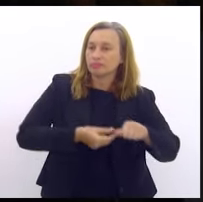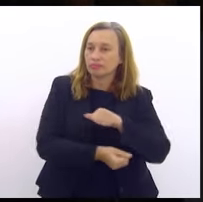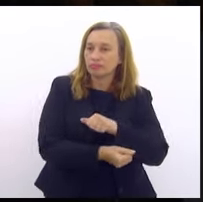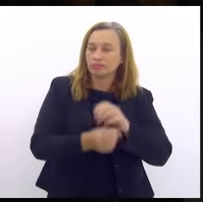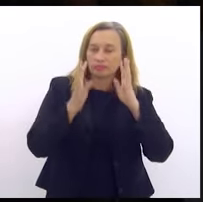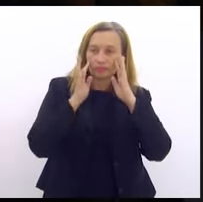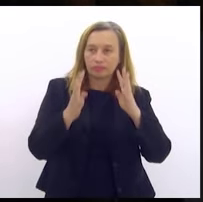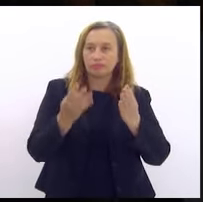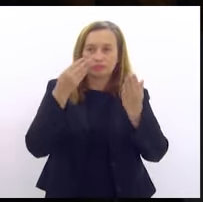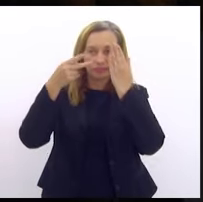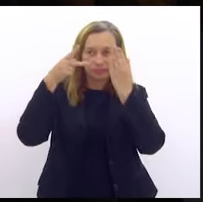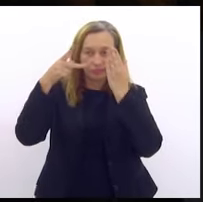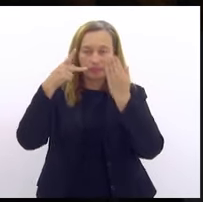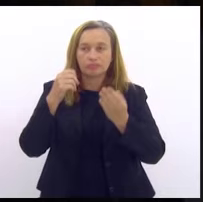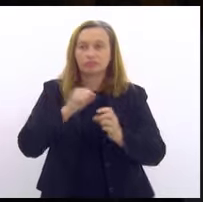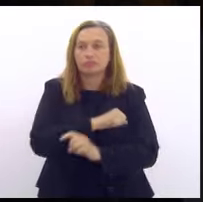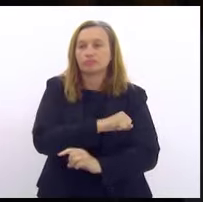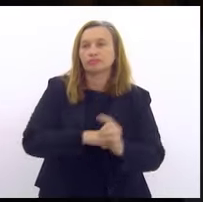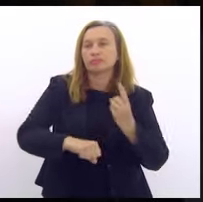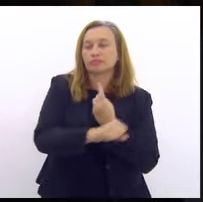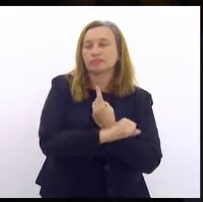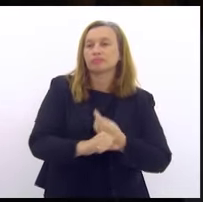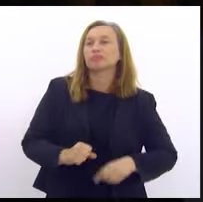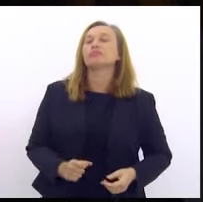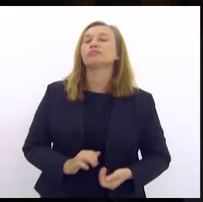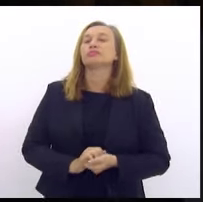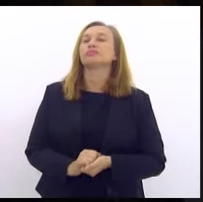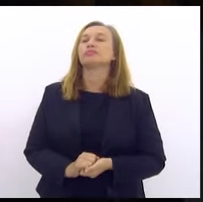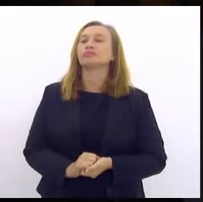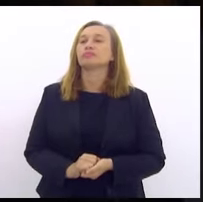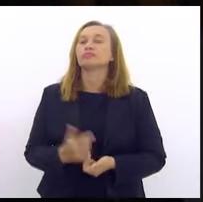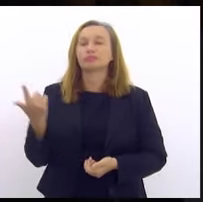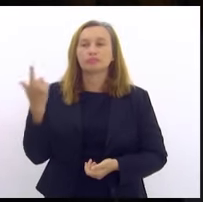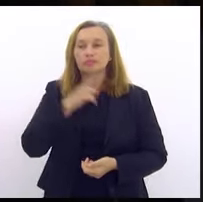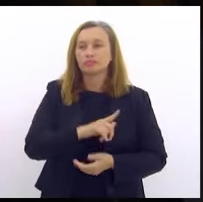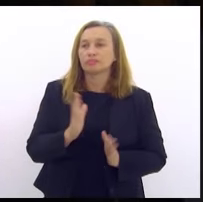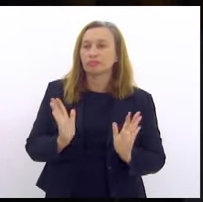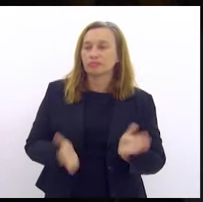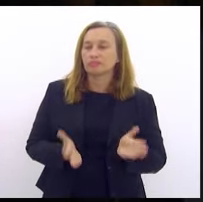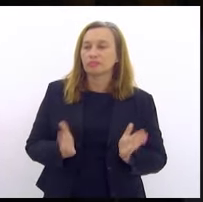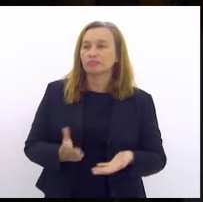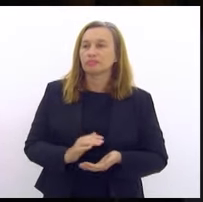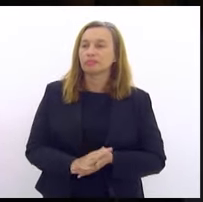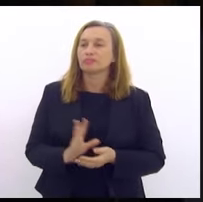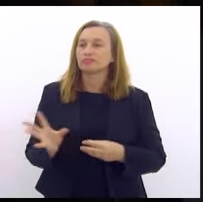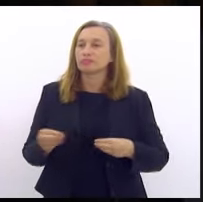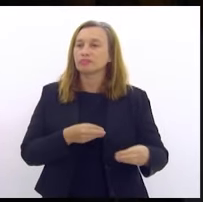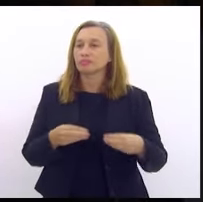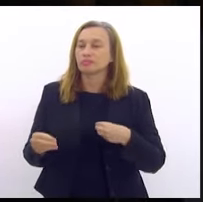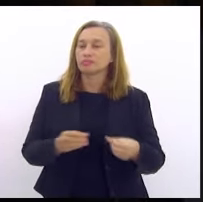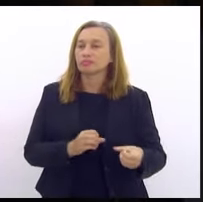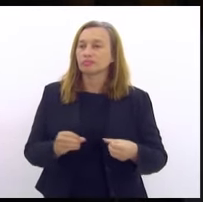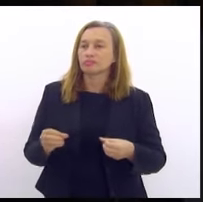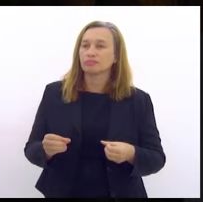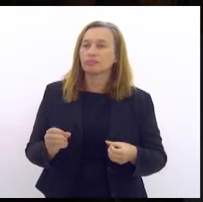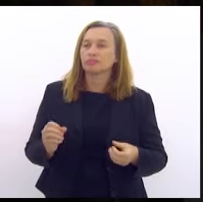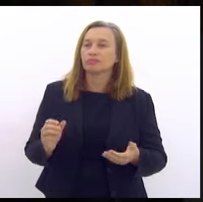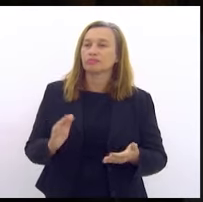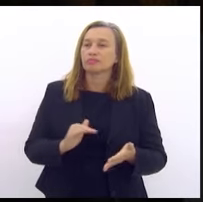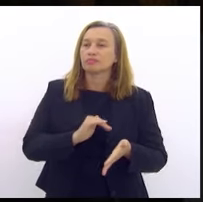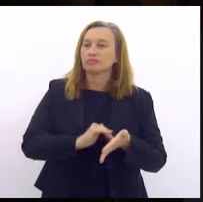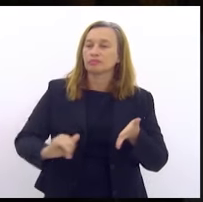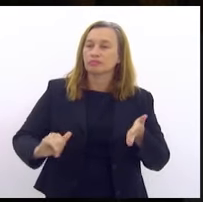atenção psicossocial. Ao mesmo tempo, a gente conseguiu hoje articular aqui e derrubar o